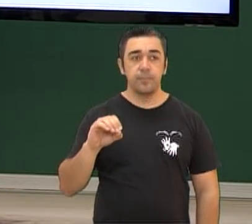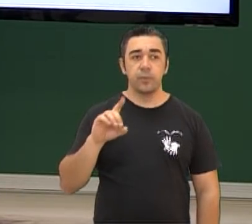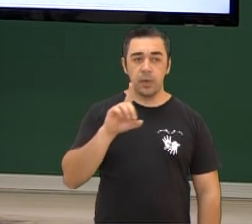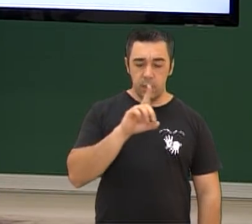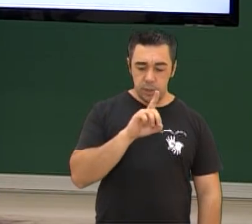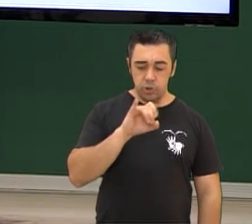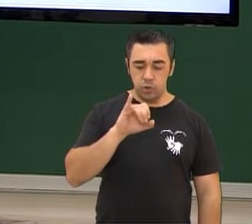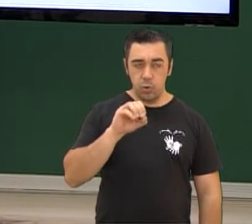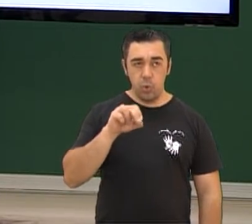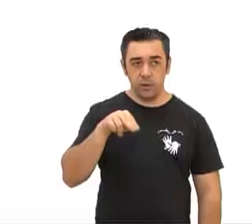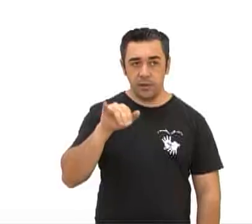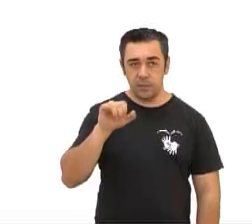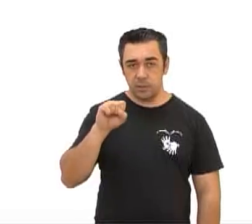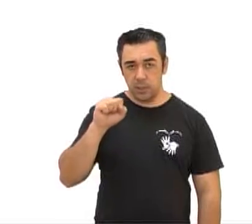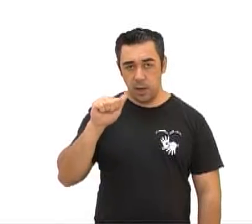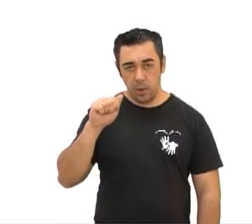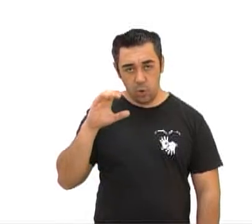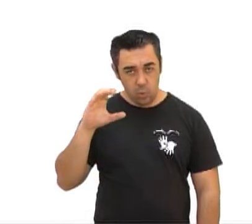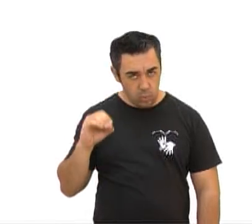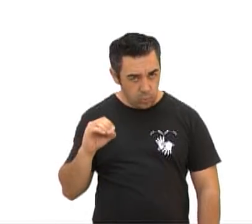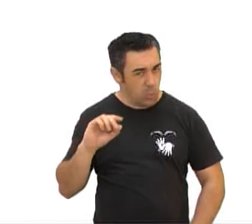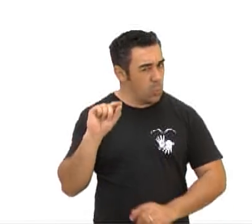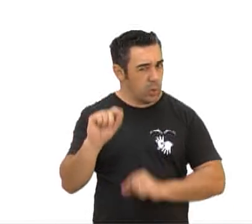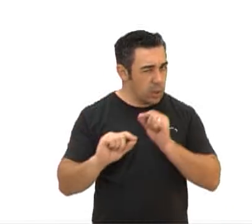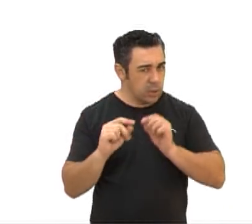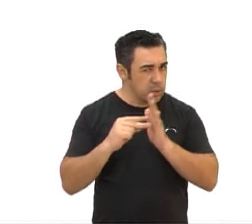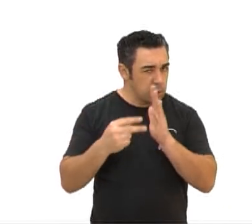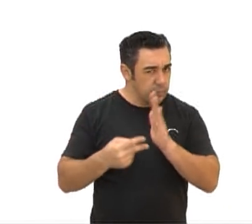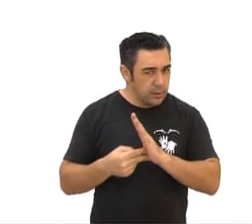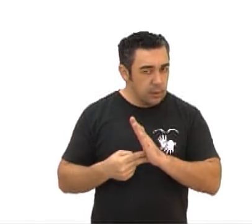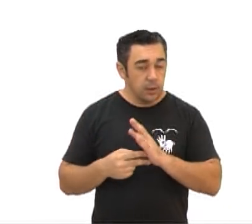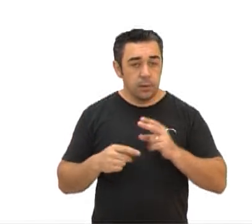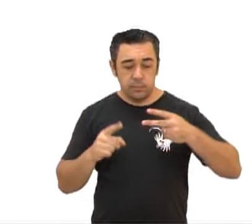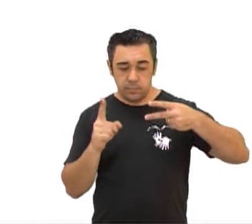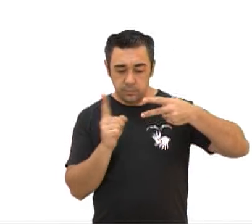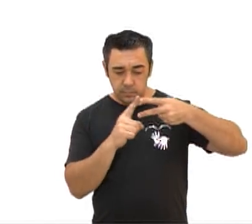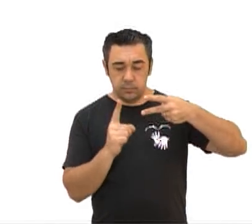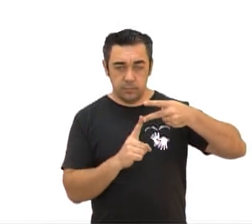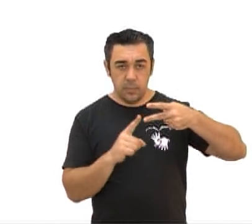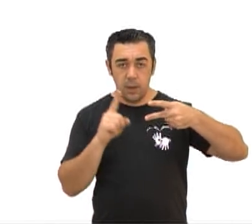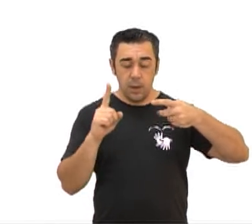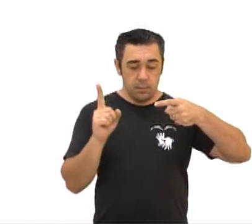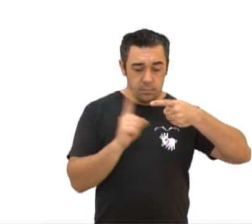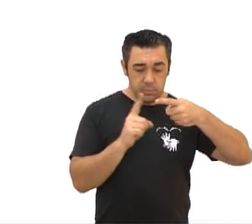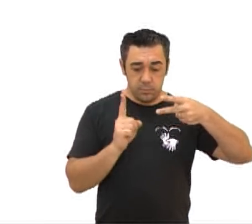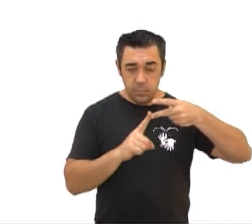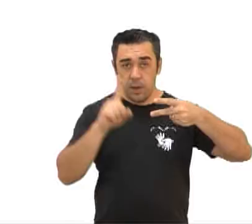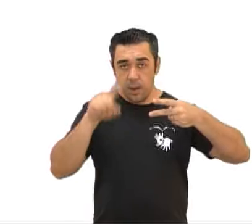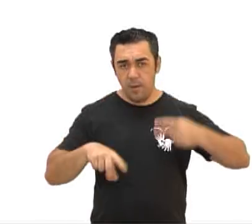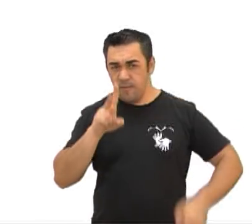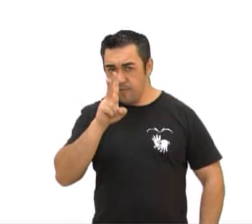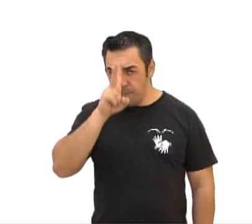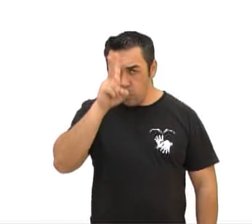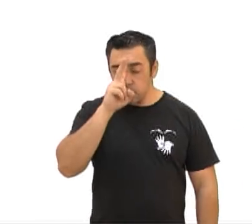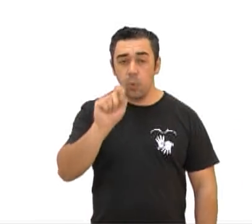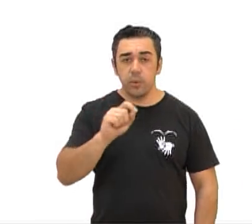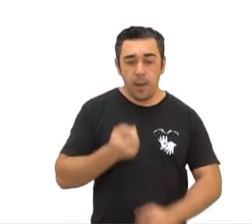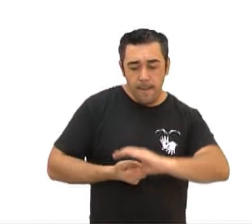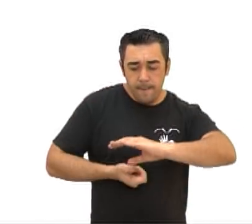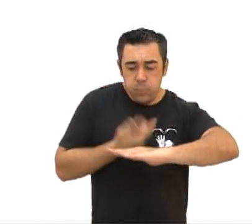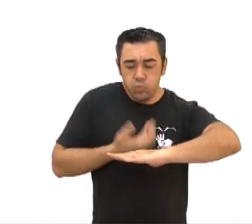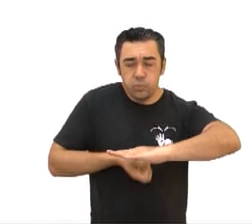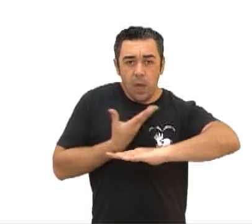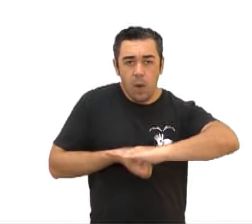dionisíaco. Apolíneo e dionisíaco, tá? Apolíneo e dionisíaco são uma espécie de duas forças, duas pulsões, né?